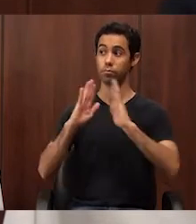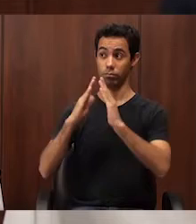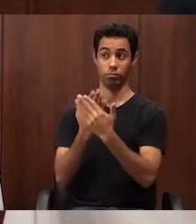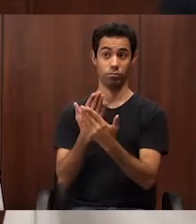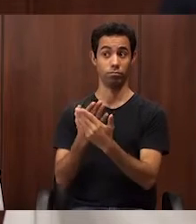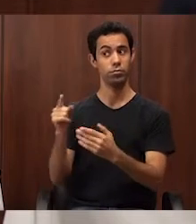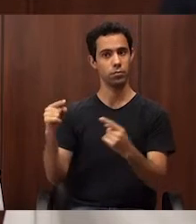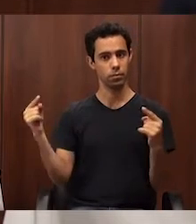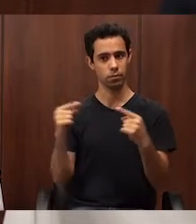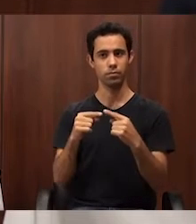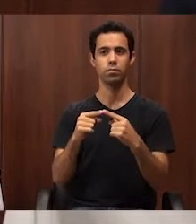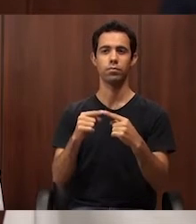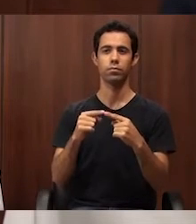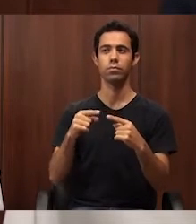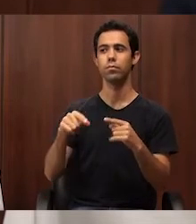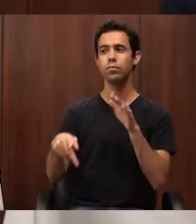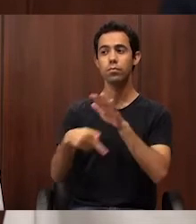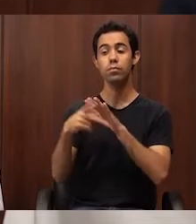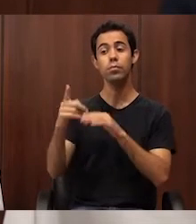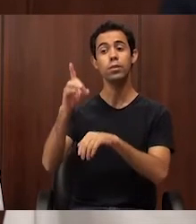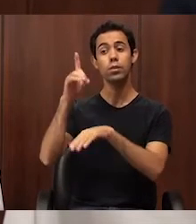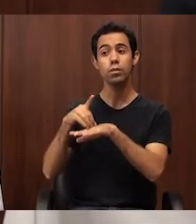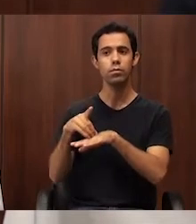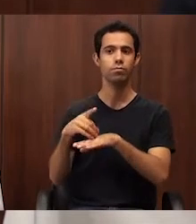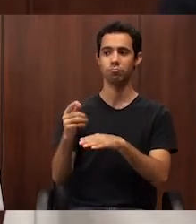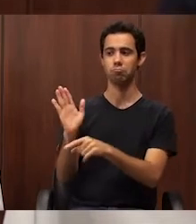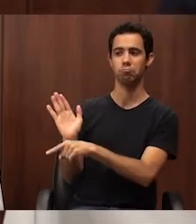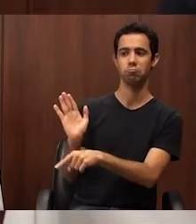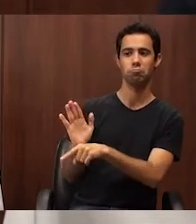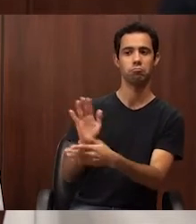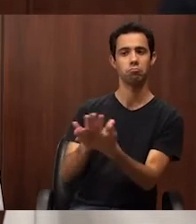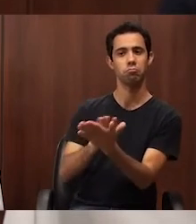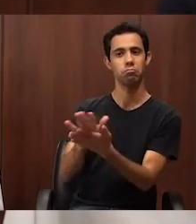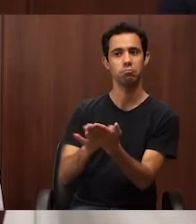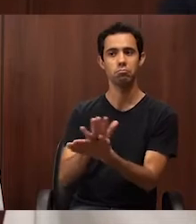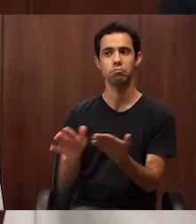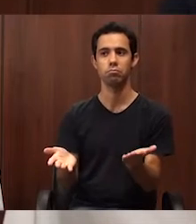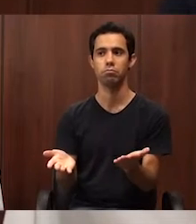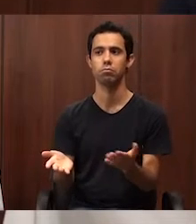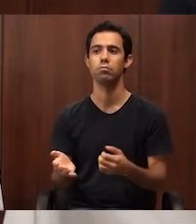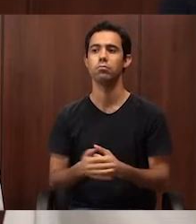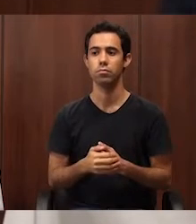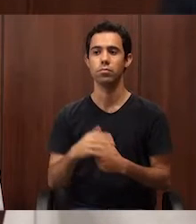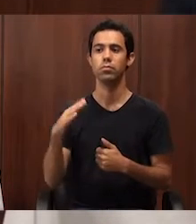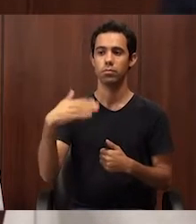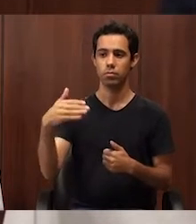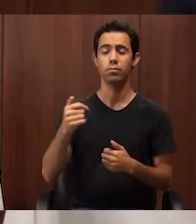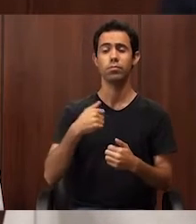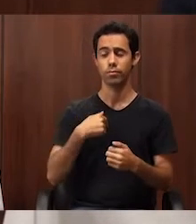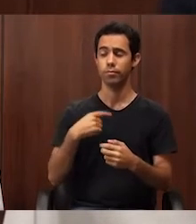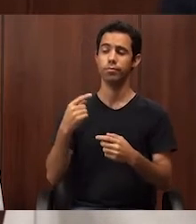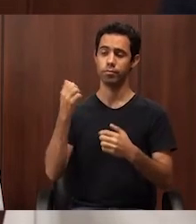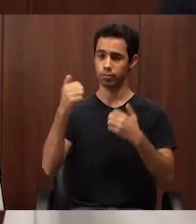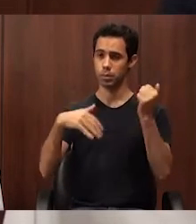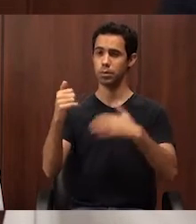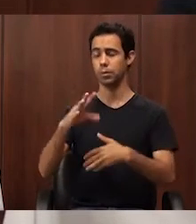método específico daquele dono, daquele diretor, que não tinha nenhum amparo científico. E isso acabou sendo um argumento da